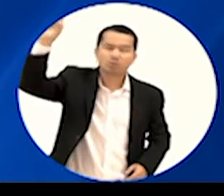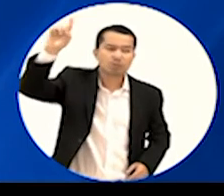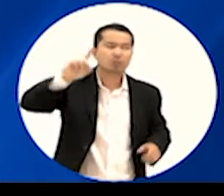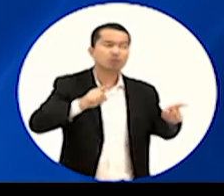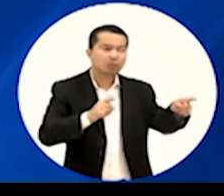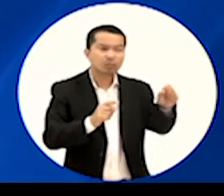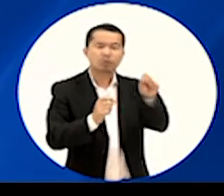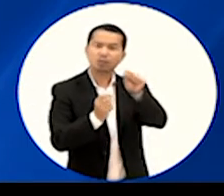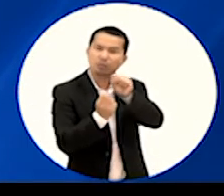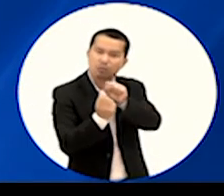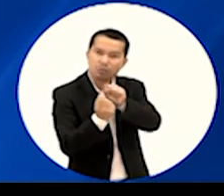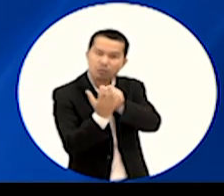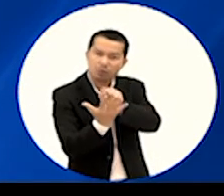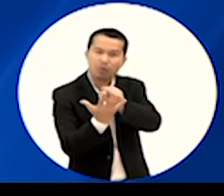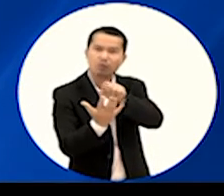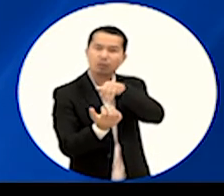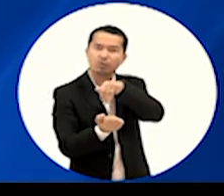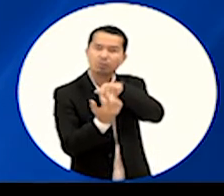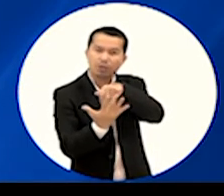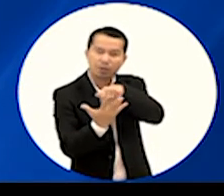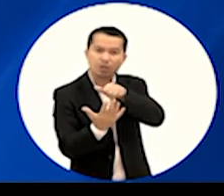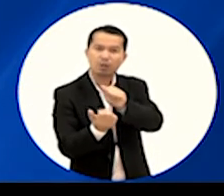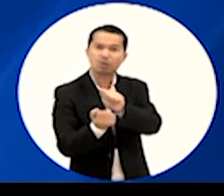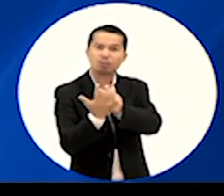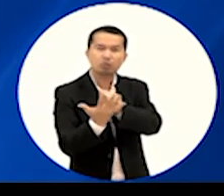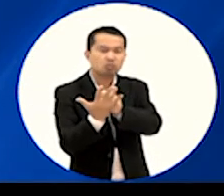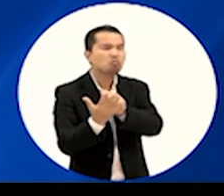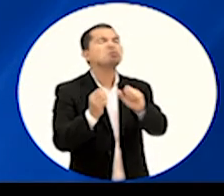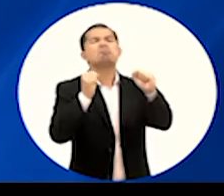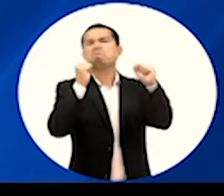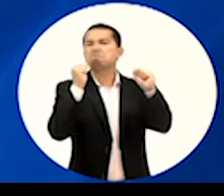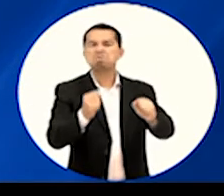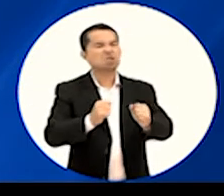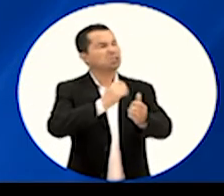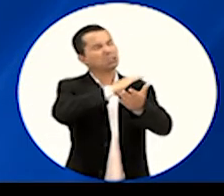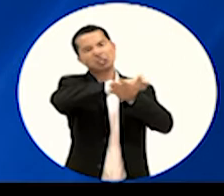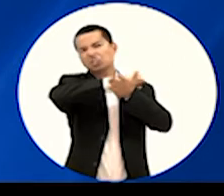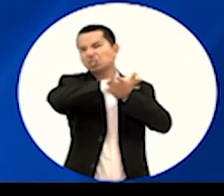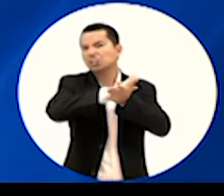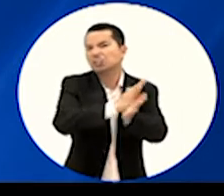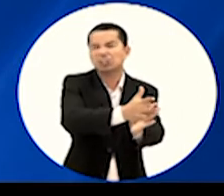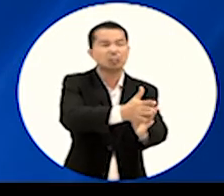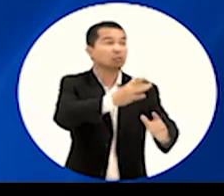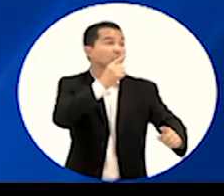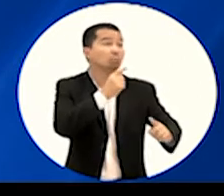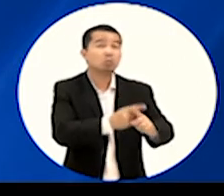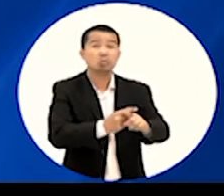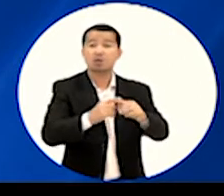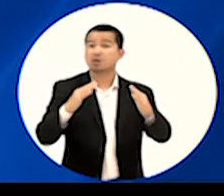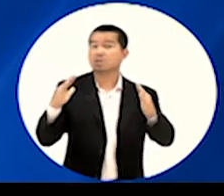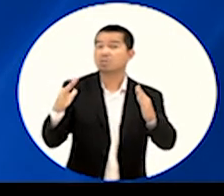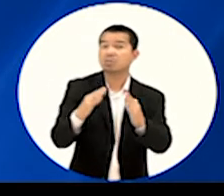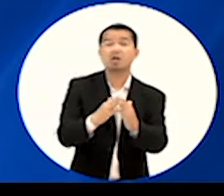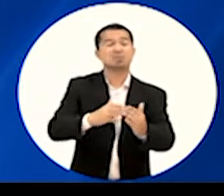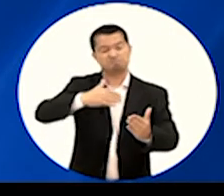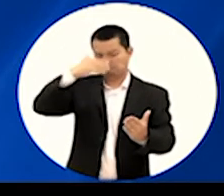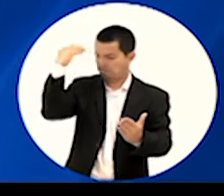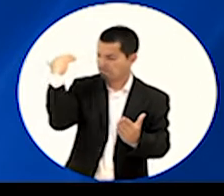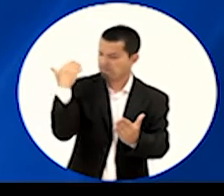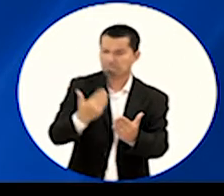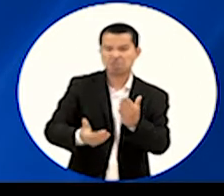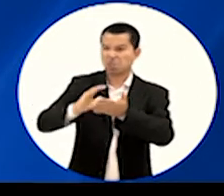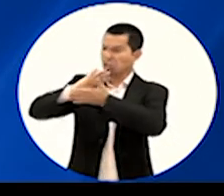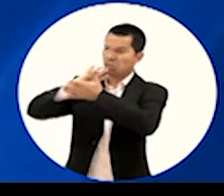nome do Deus de Sadraque, Mesaque e Abidnego, seja cortado em pedaços e que a sua casa seja completamente